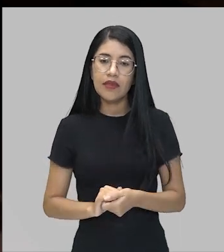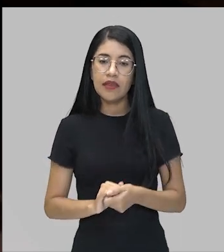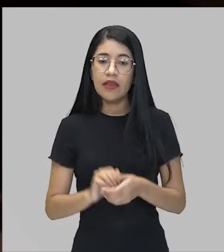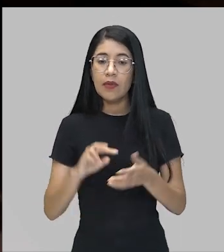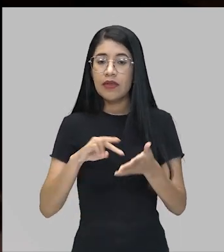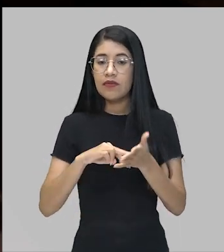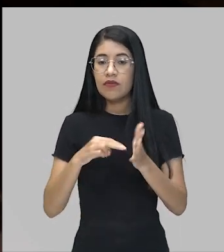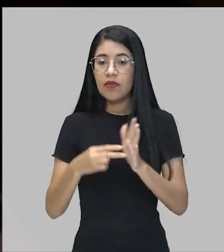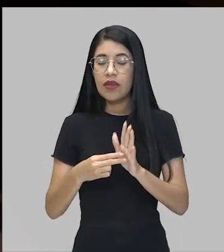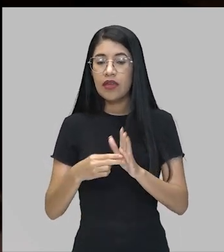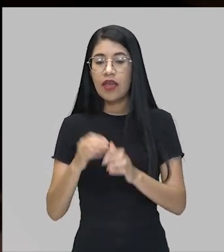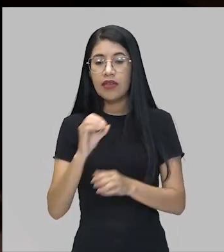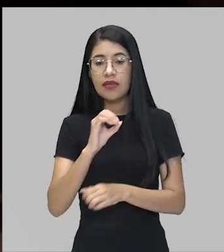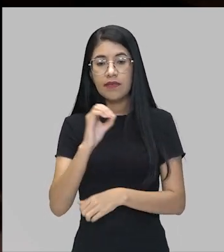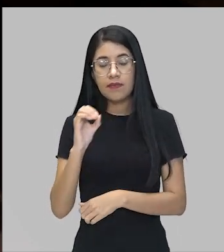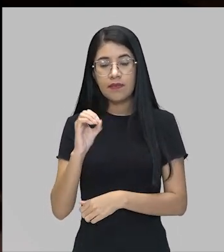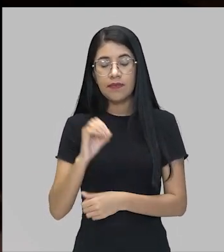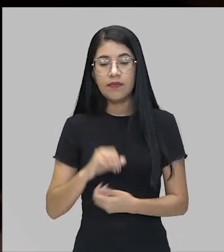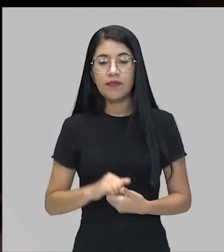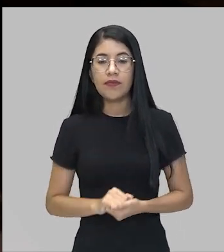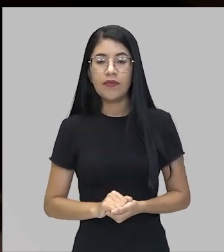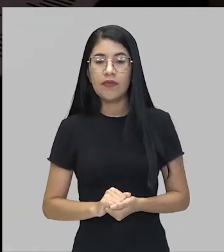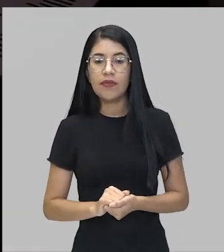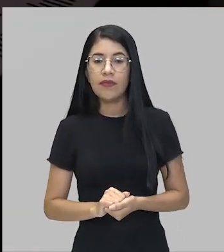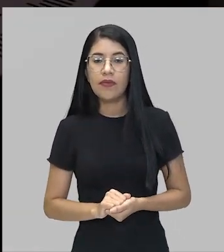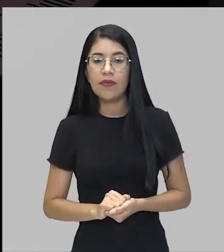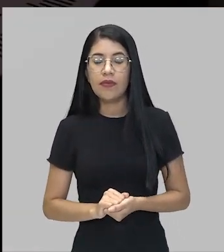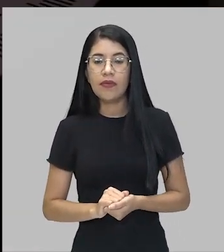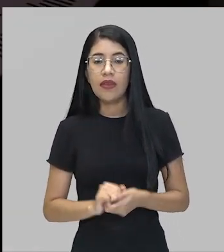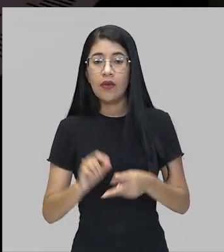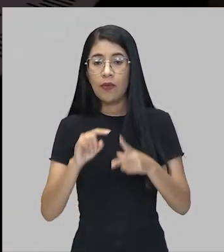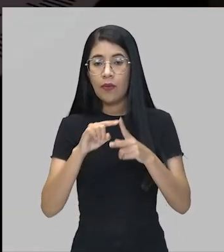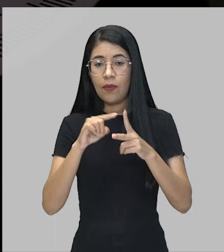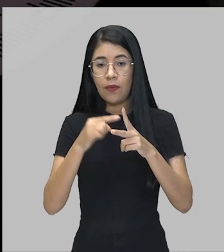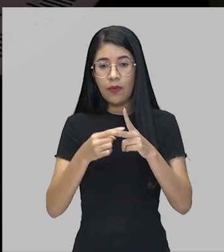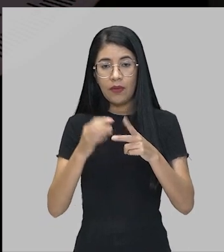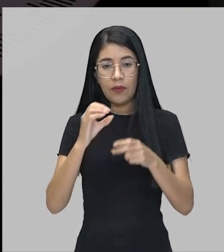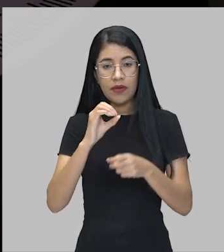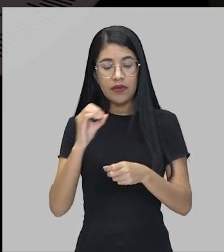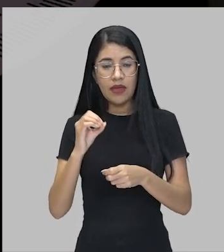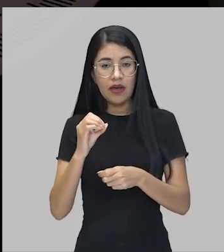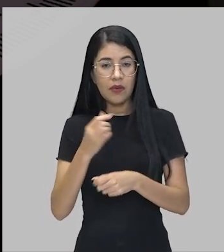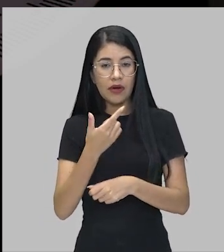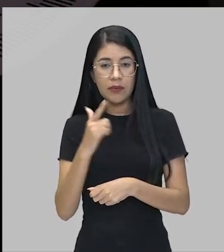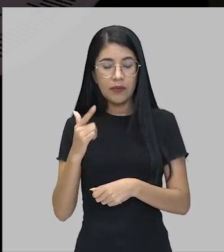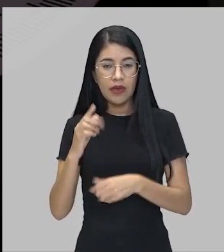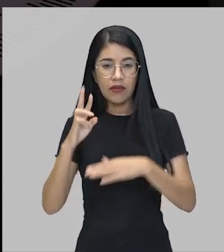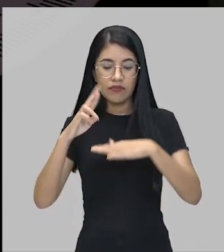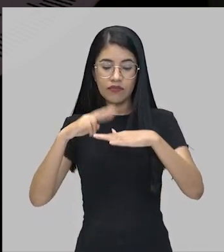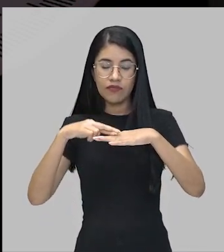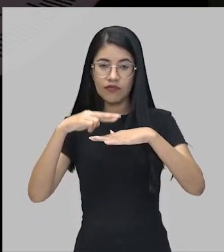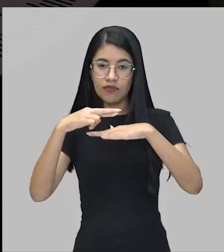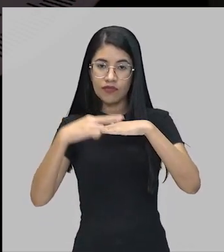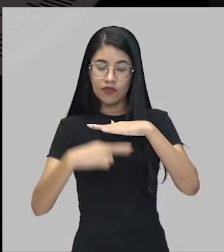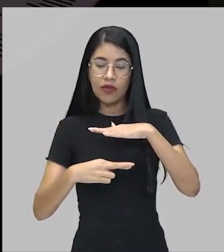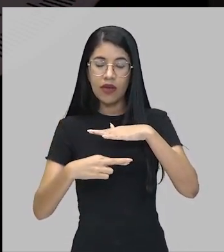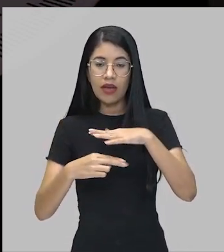graus. Como o ângulo de incidência é igual a 0 graus, o feixe não é refratado e podemos